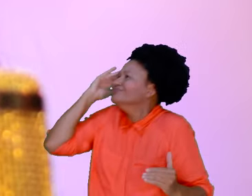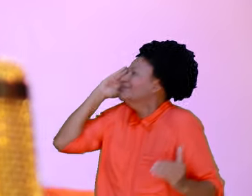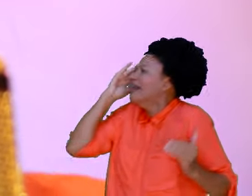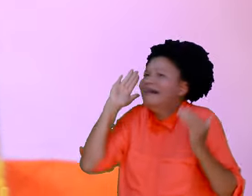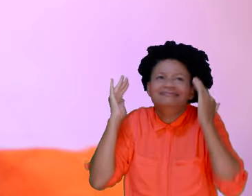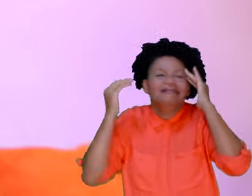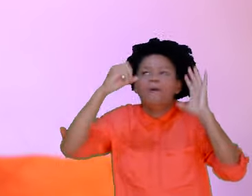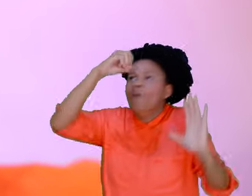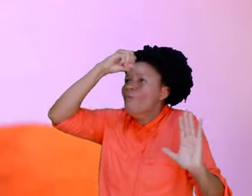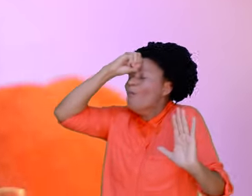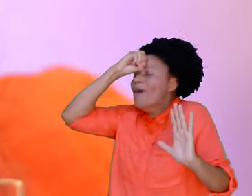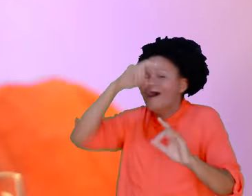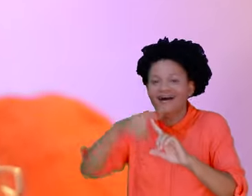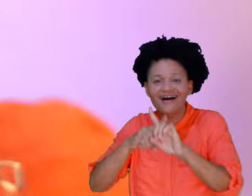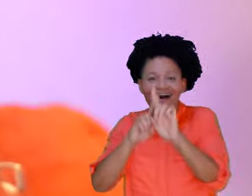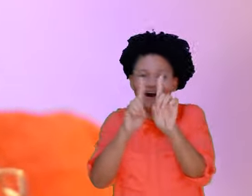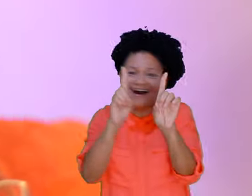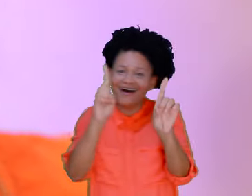estava te